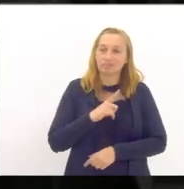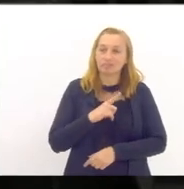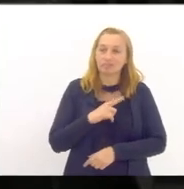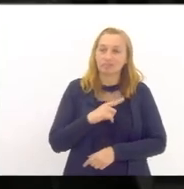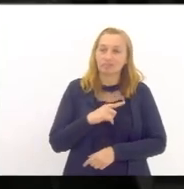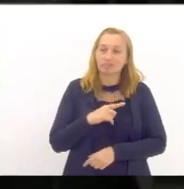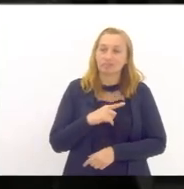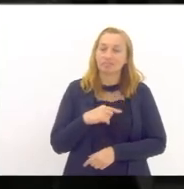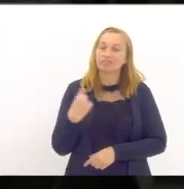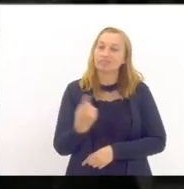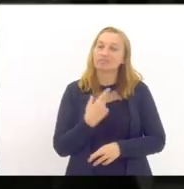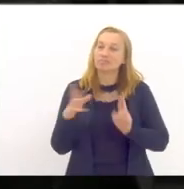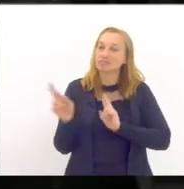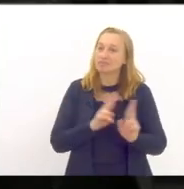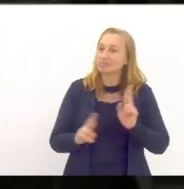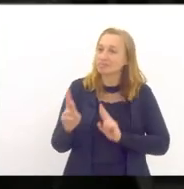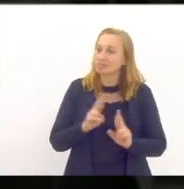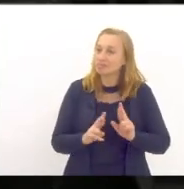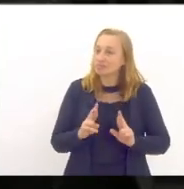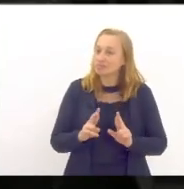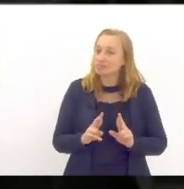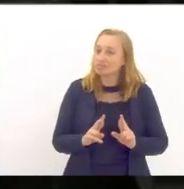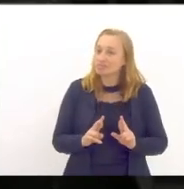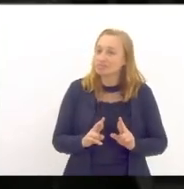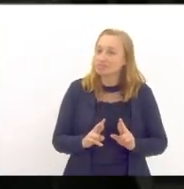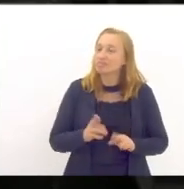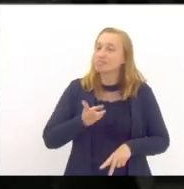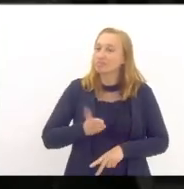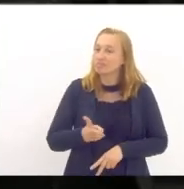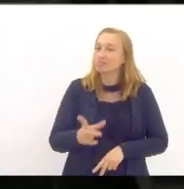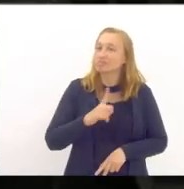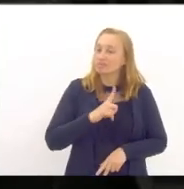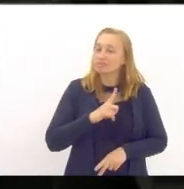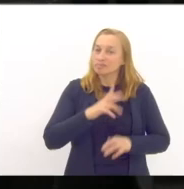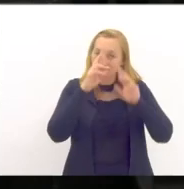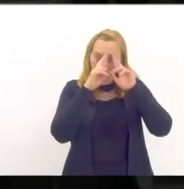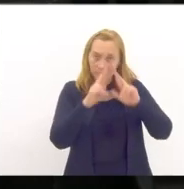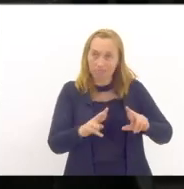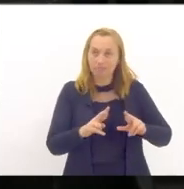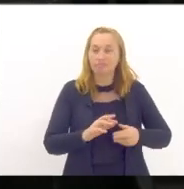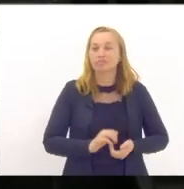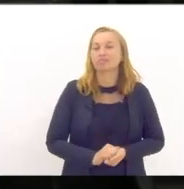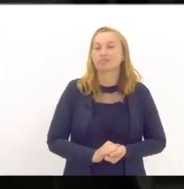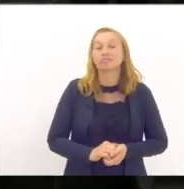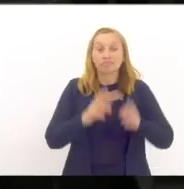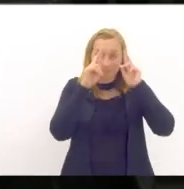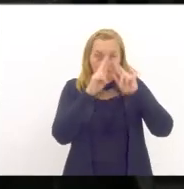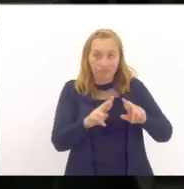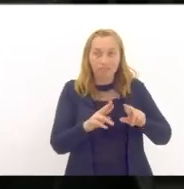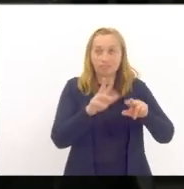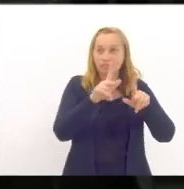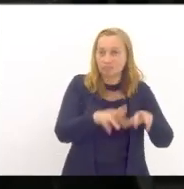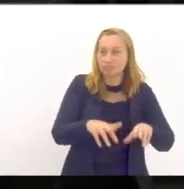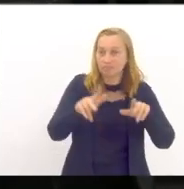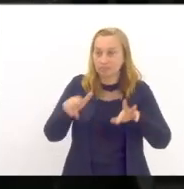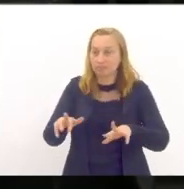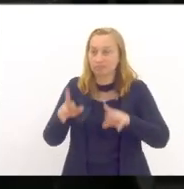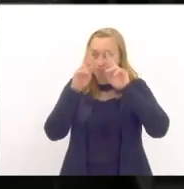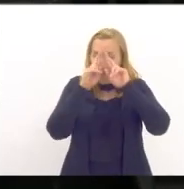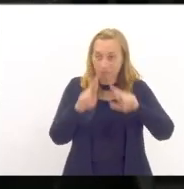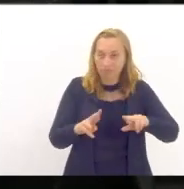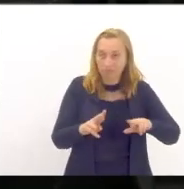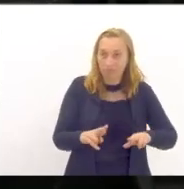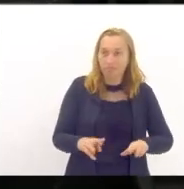que nossa relação, em nossa relação, sempre houve respeito, respeito à diferença e respeito